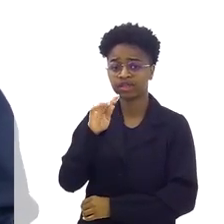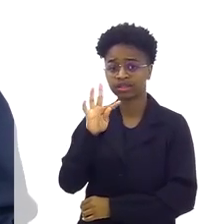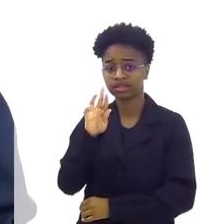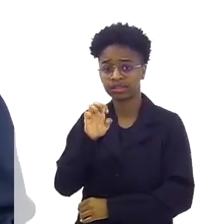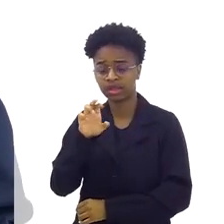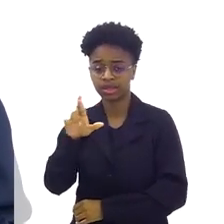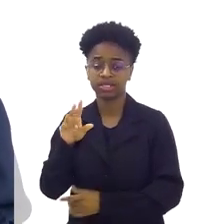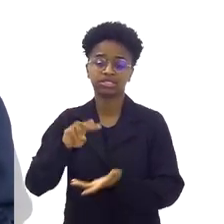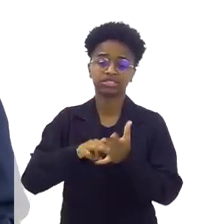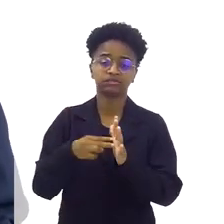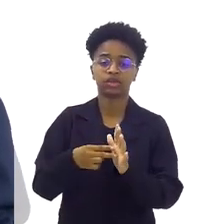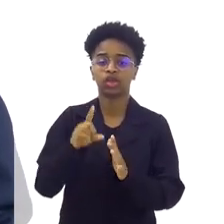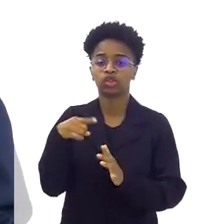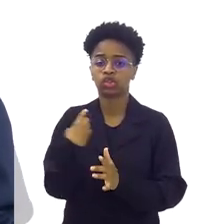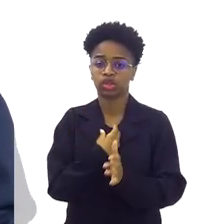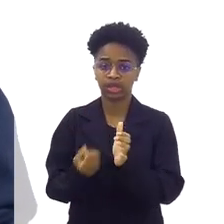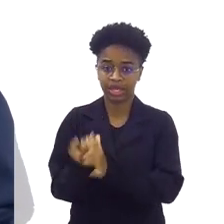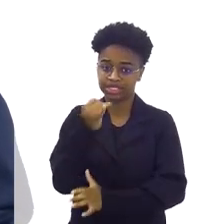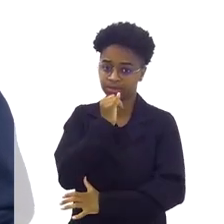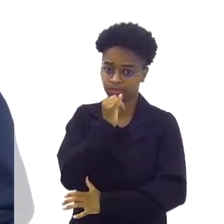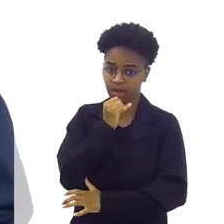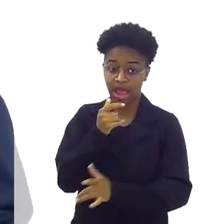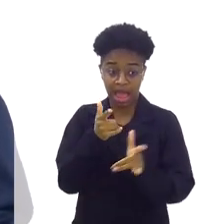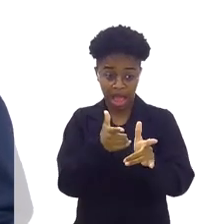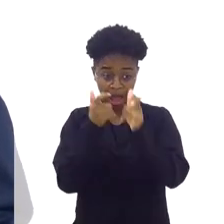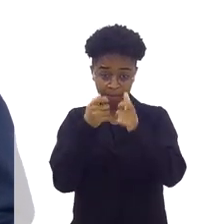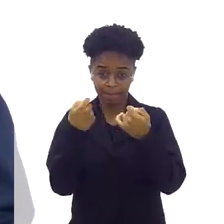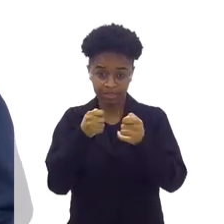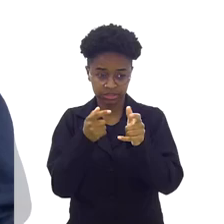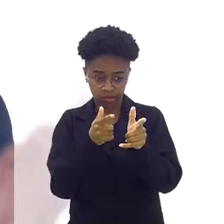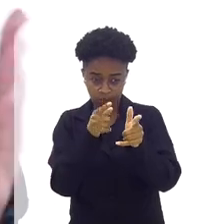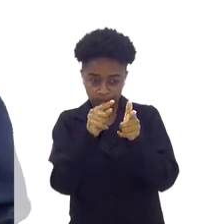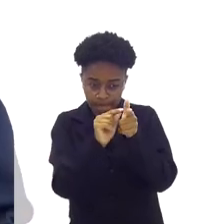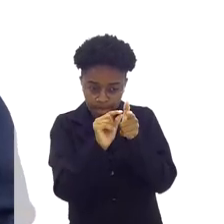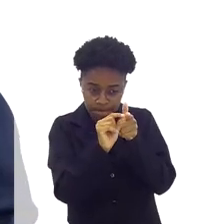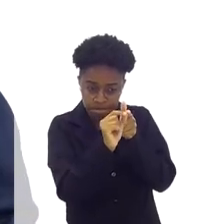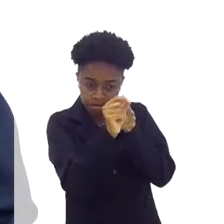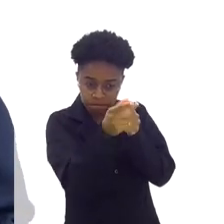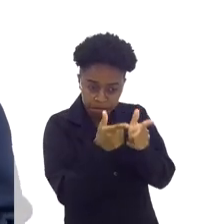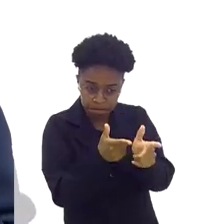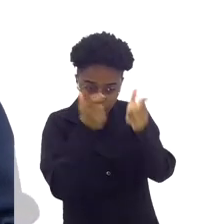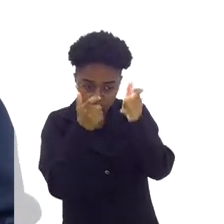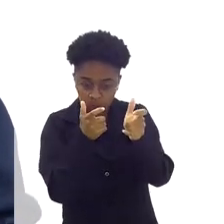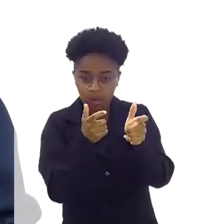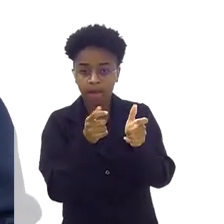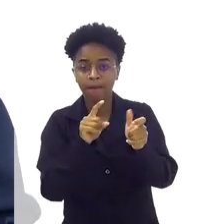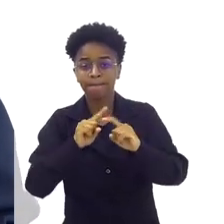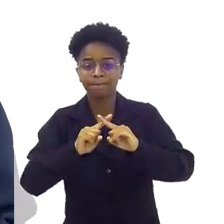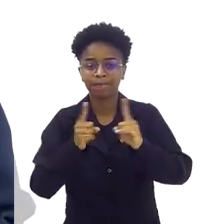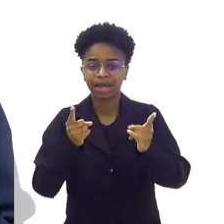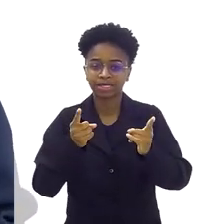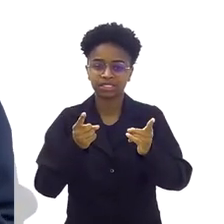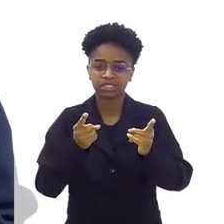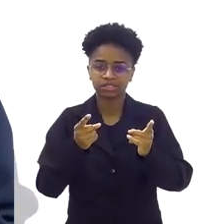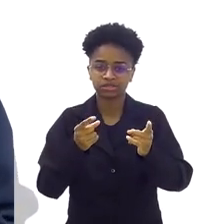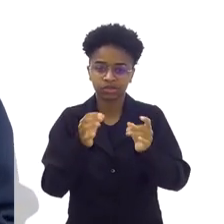ser implementado. Então, por exemplo, você tem uma arma que ela deveria bater numa direção. De repente ela começa